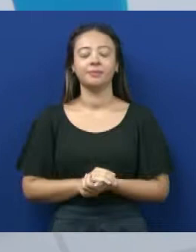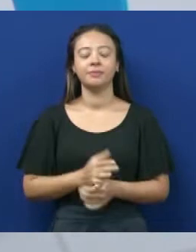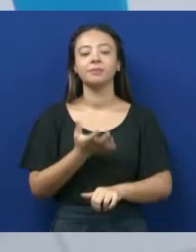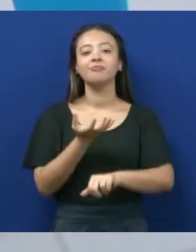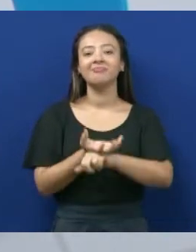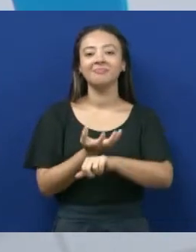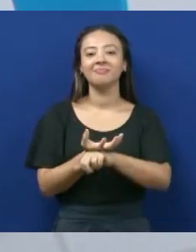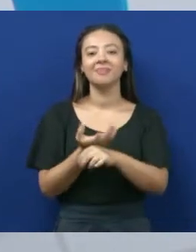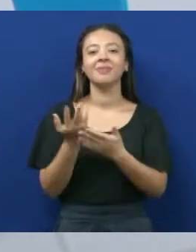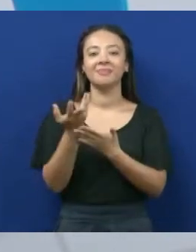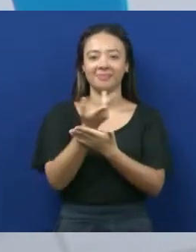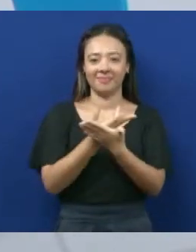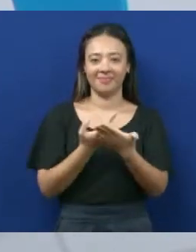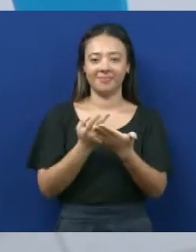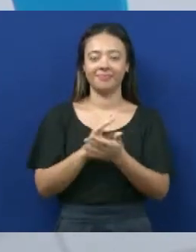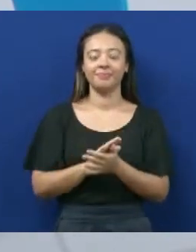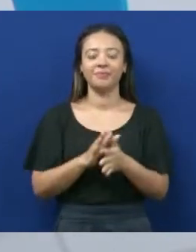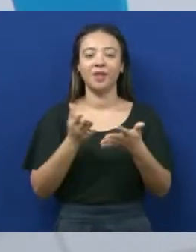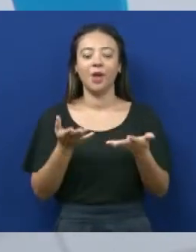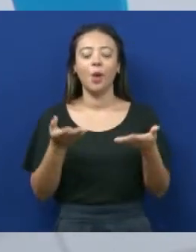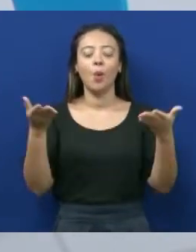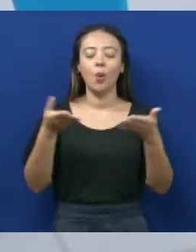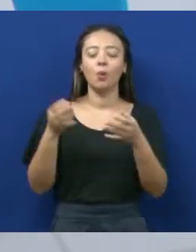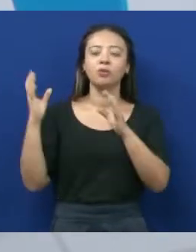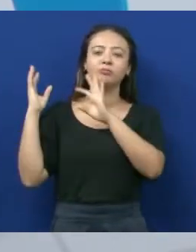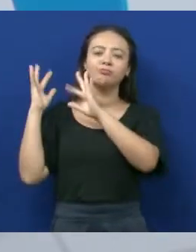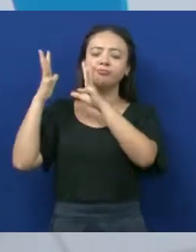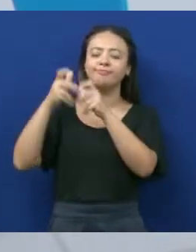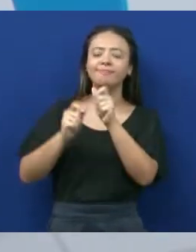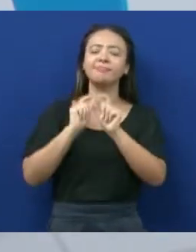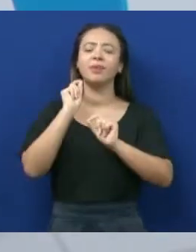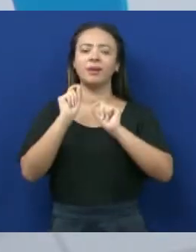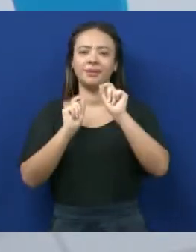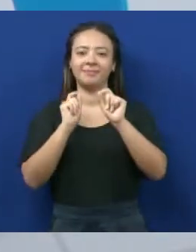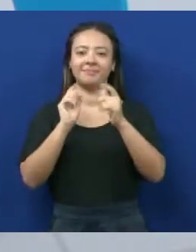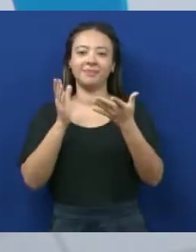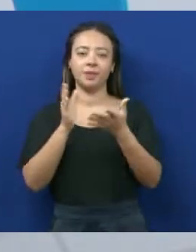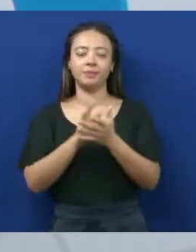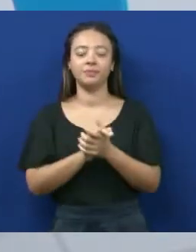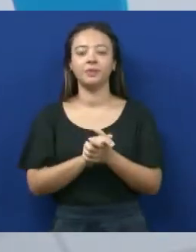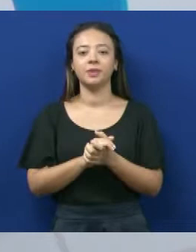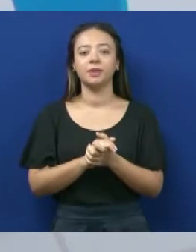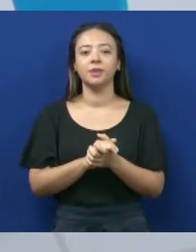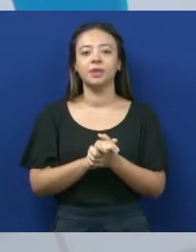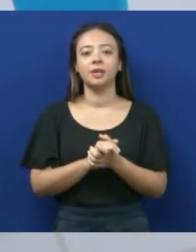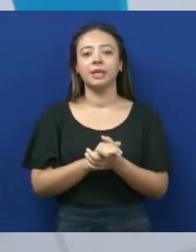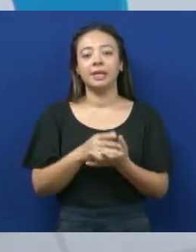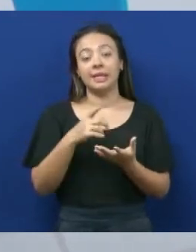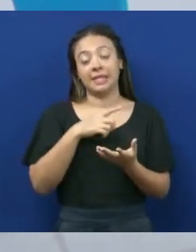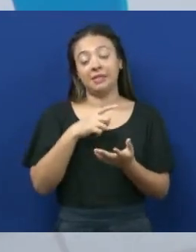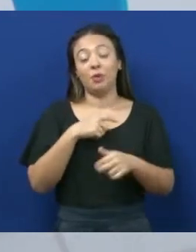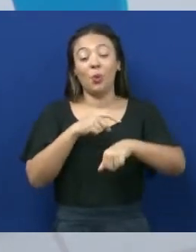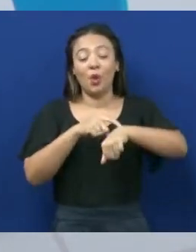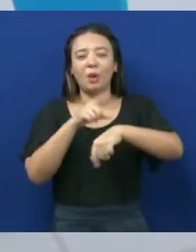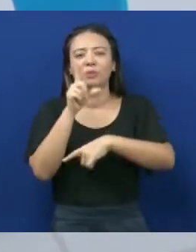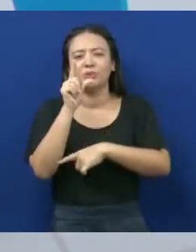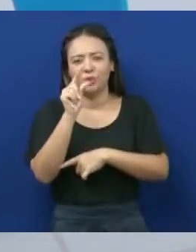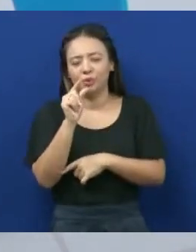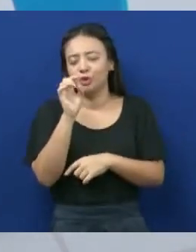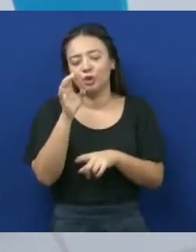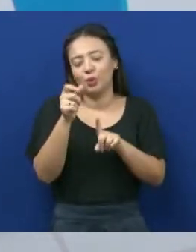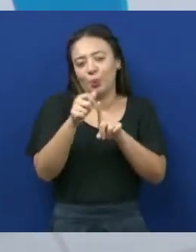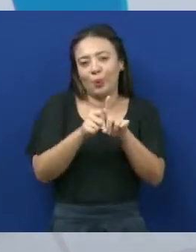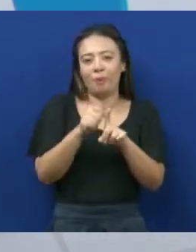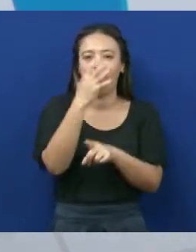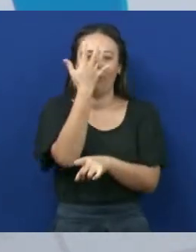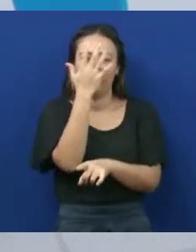disciplina de arte. E o que é que eu vou revisar aqui nesse momento? Como nós trabalhamos pouquíssimo tempo, trabalhamos o mês de